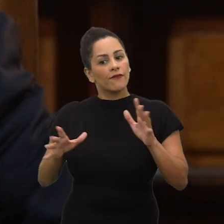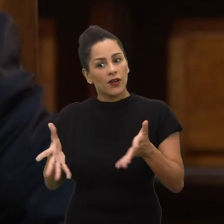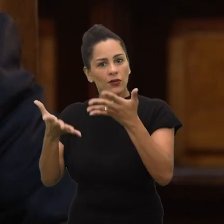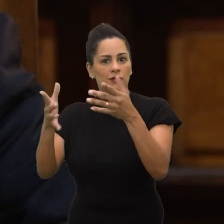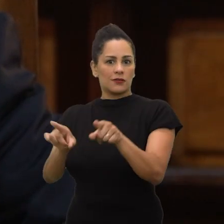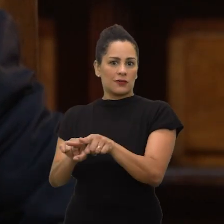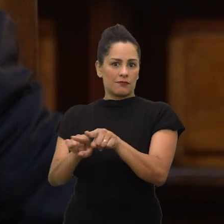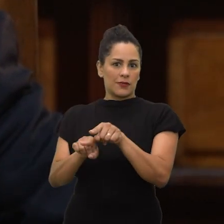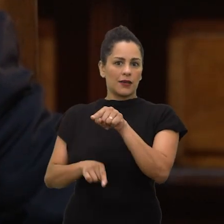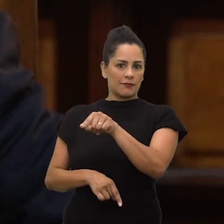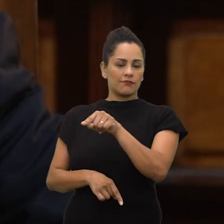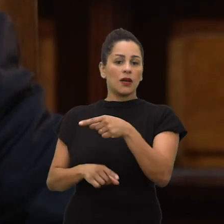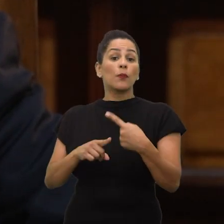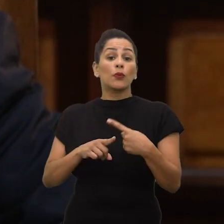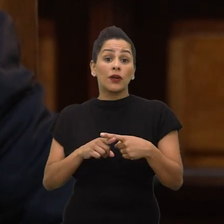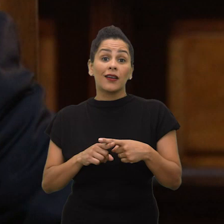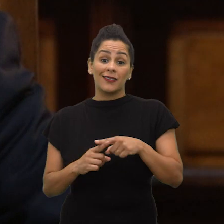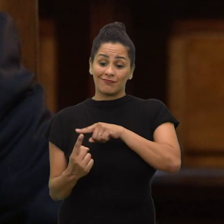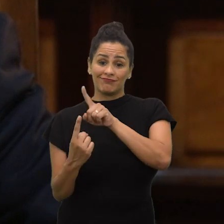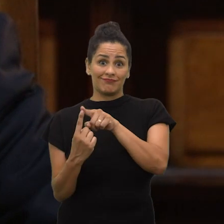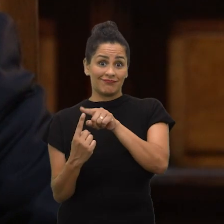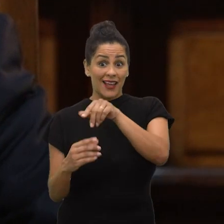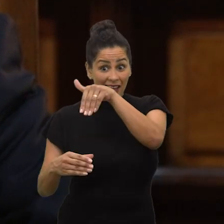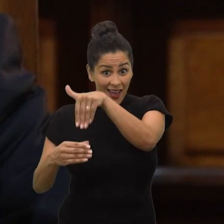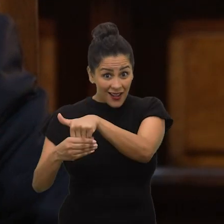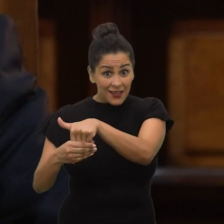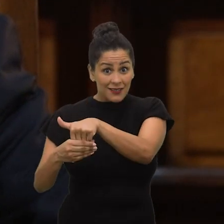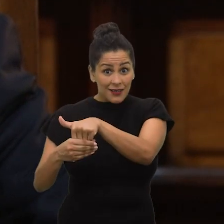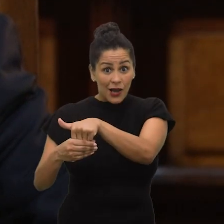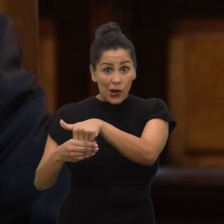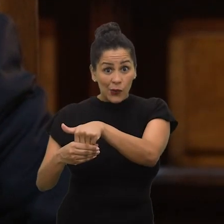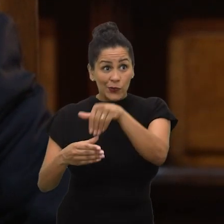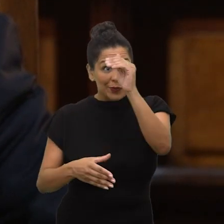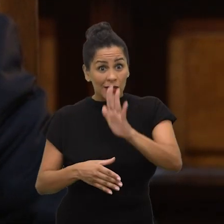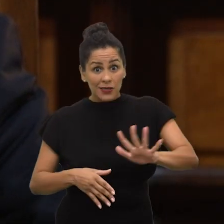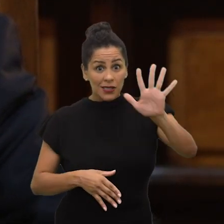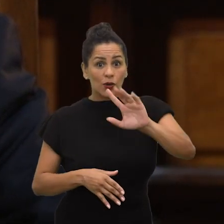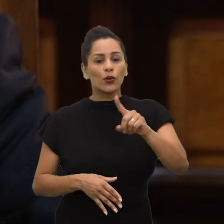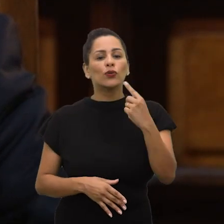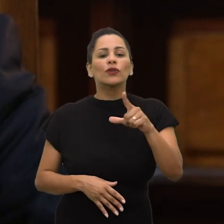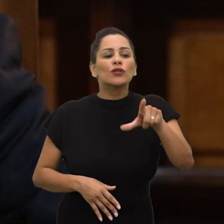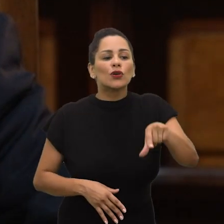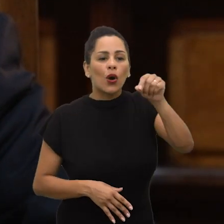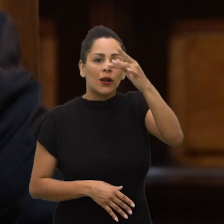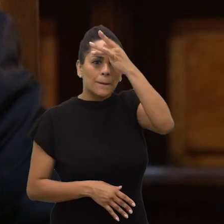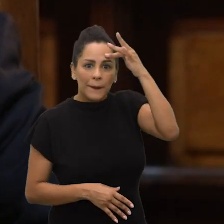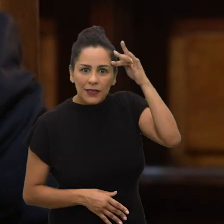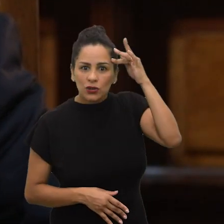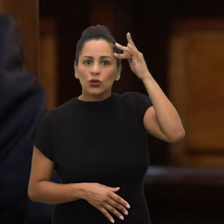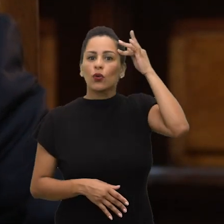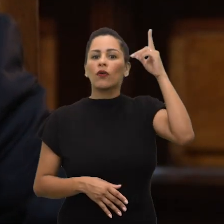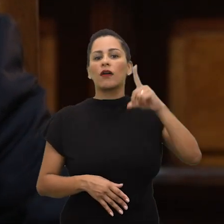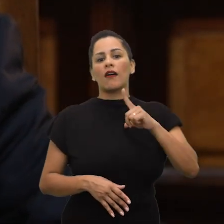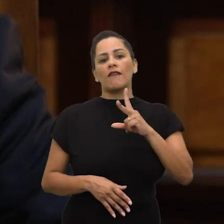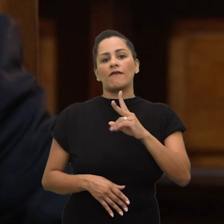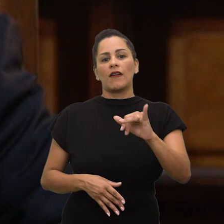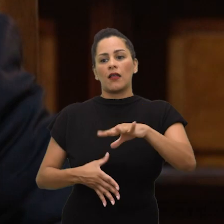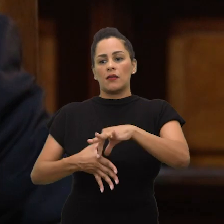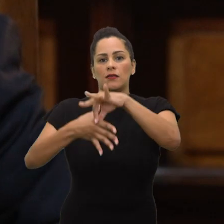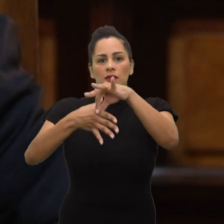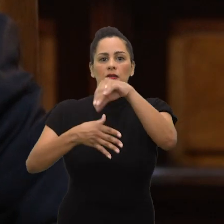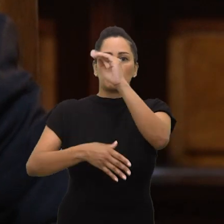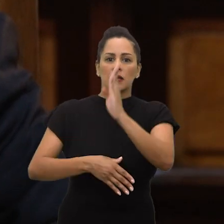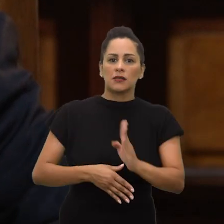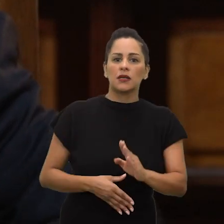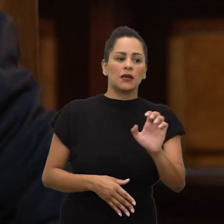porque pelas eleições Nós escolhemos aqueles que vão dirigir o país o estado município e